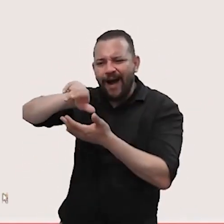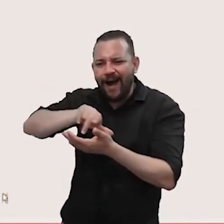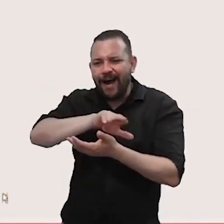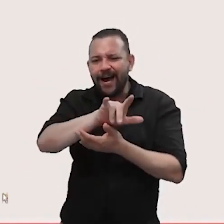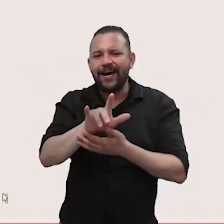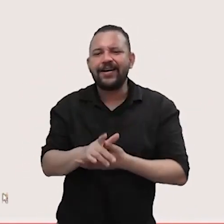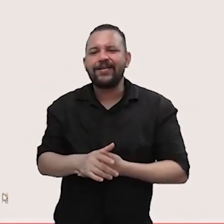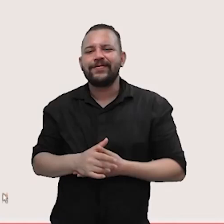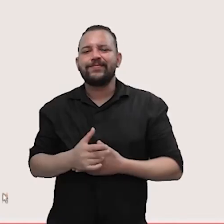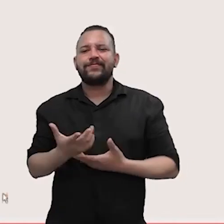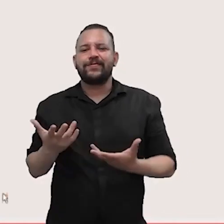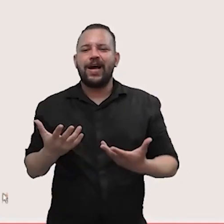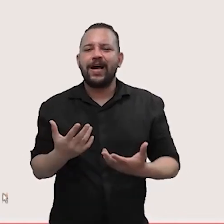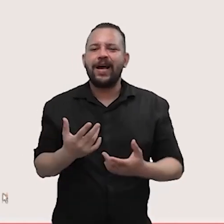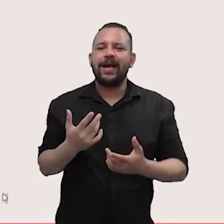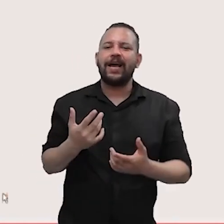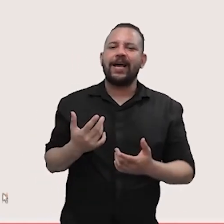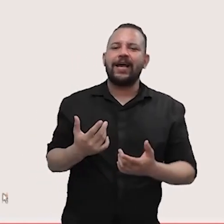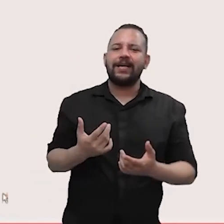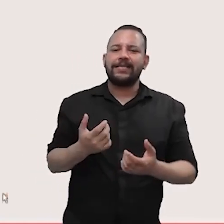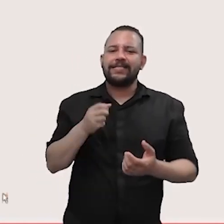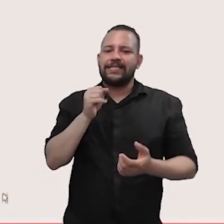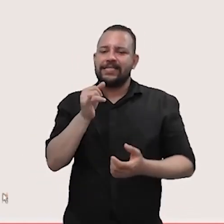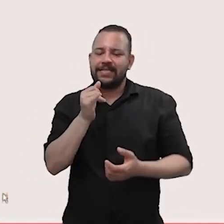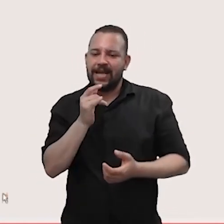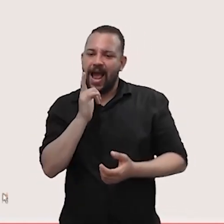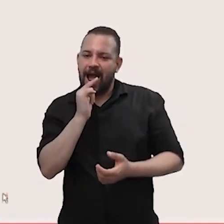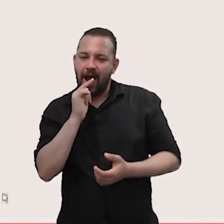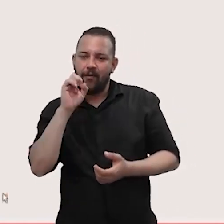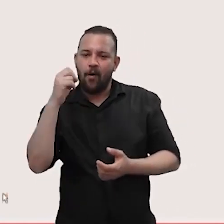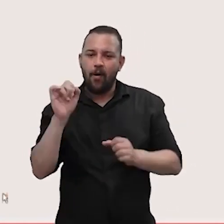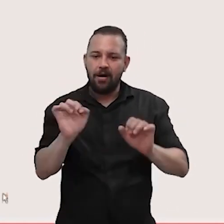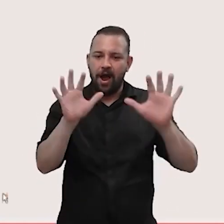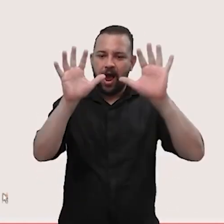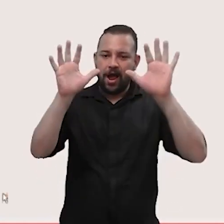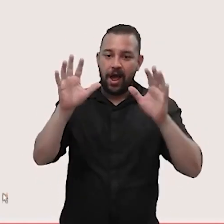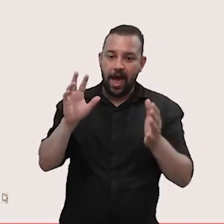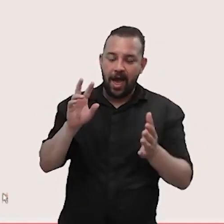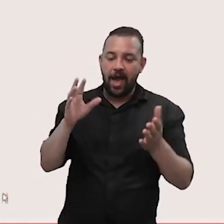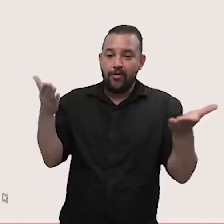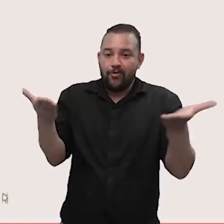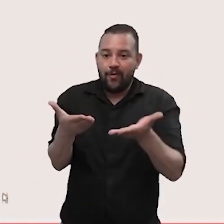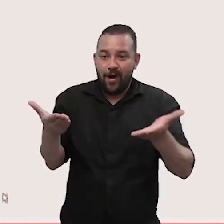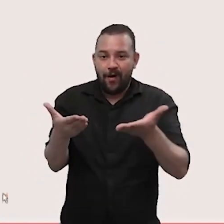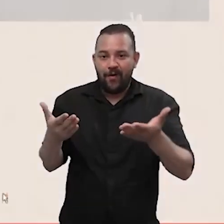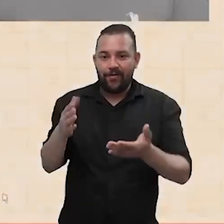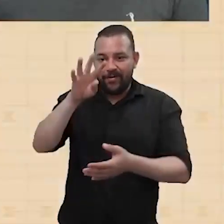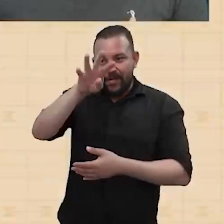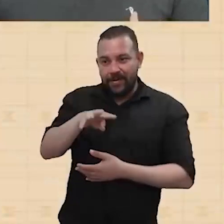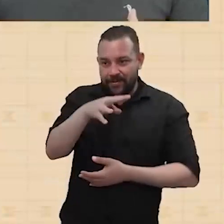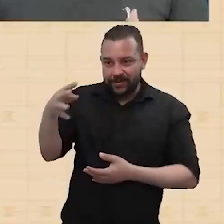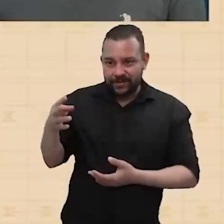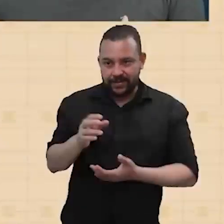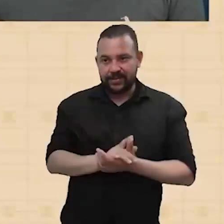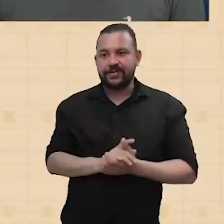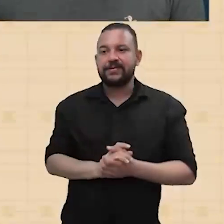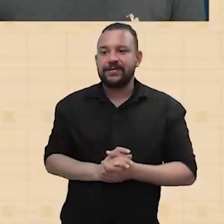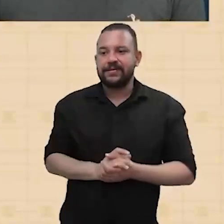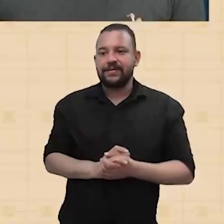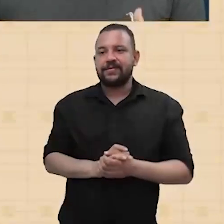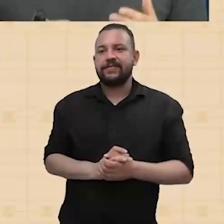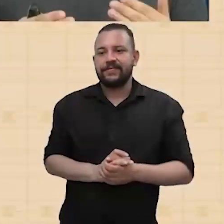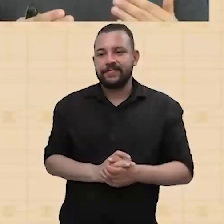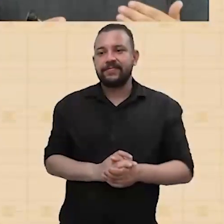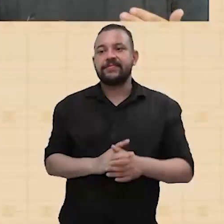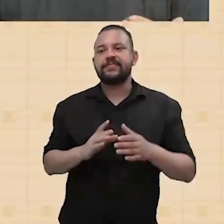estados físicos, é a tabela atual, é a tabela de hoje. Mas nem sempre ela foi assim,